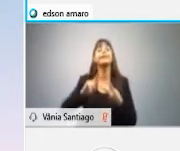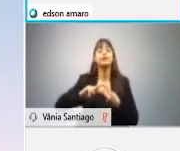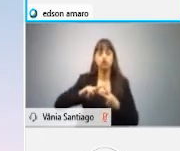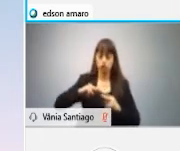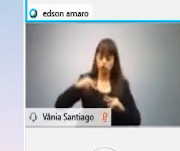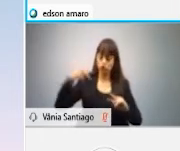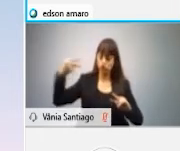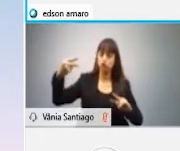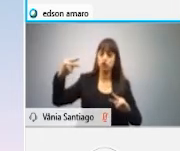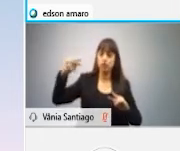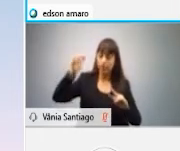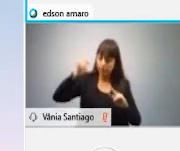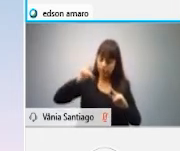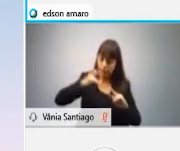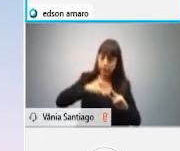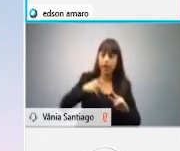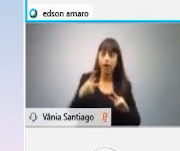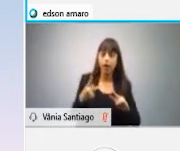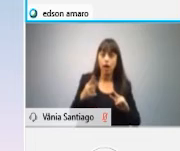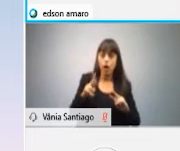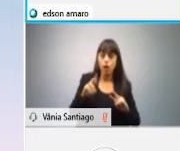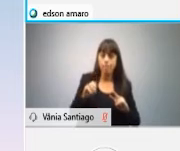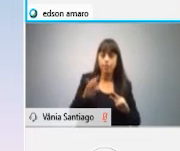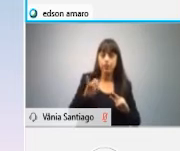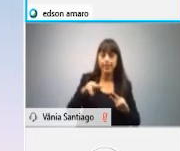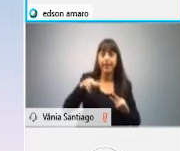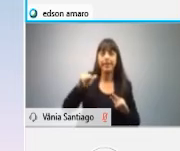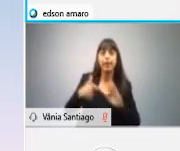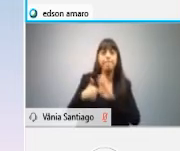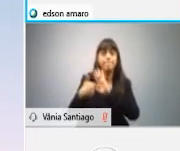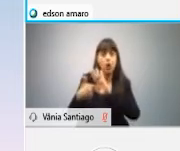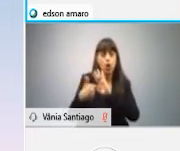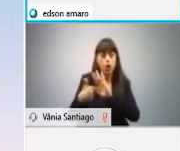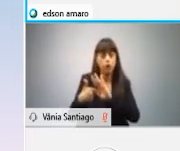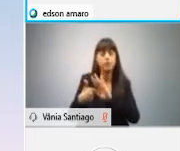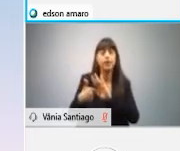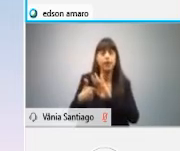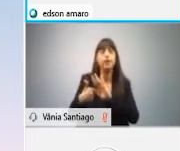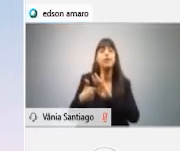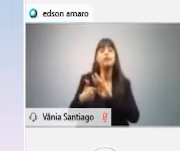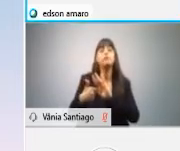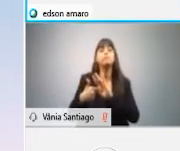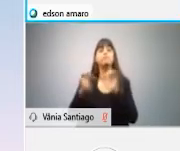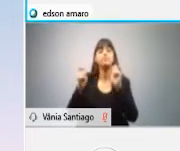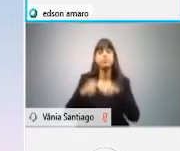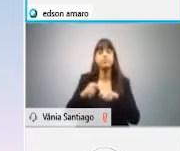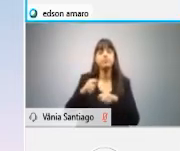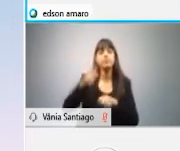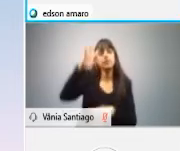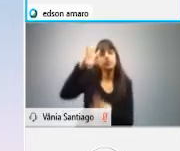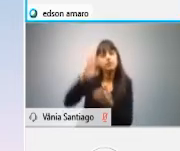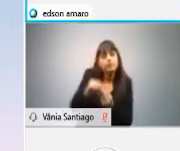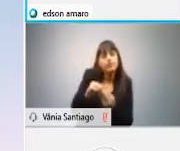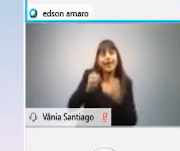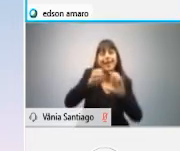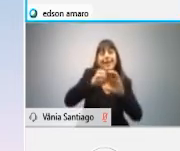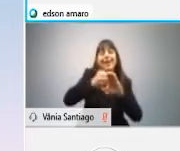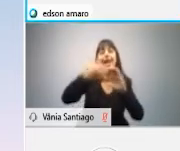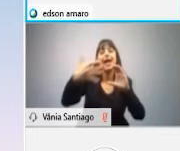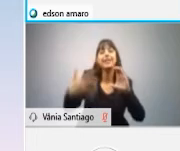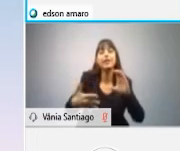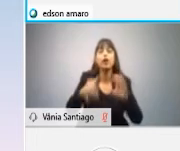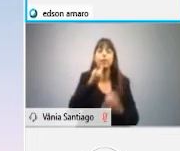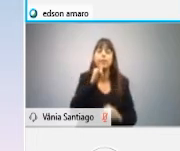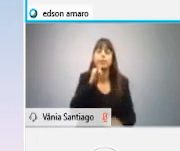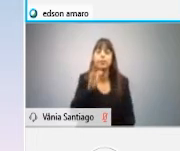que eles codificam, né, que basicamente levam a gente a ter ou não algumas características, por exemplo, fibrose